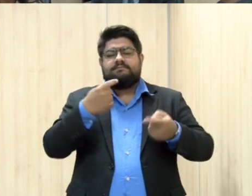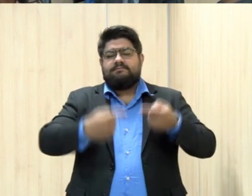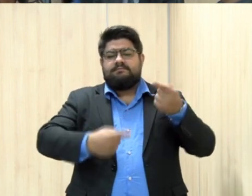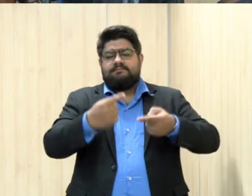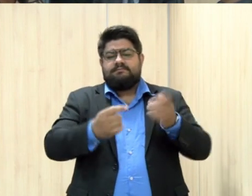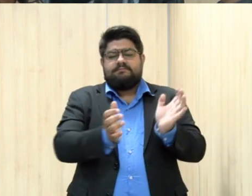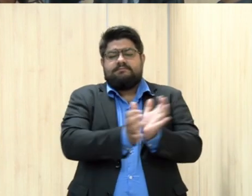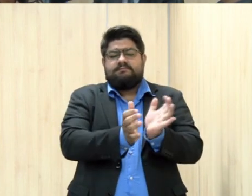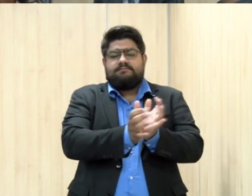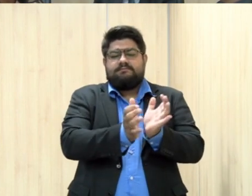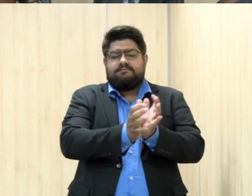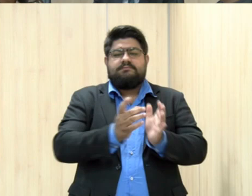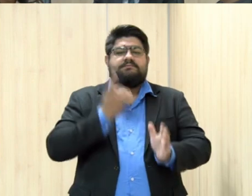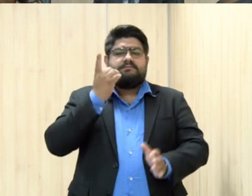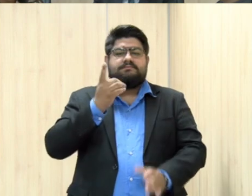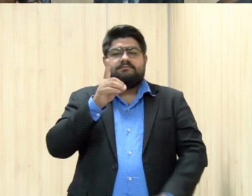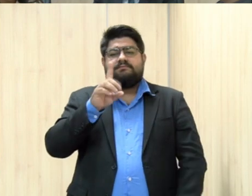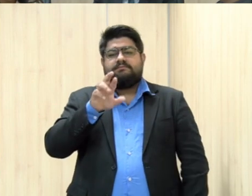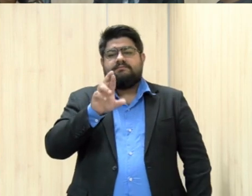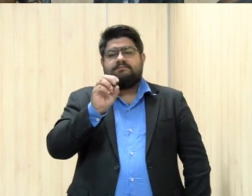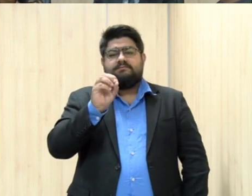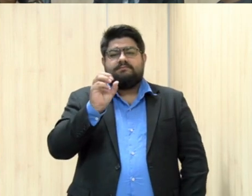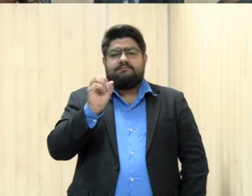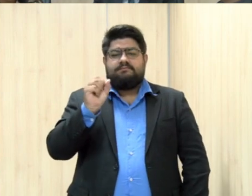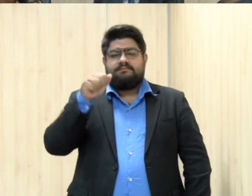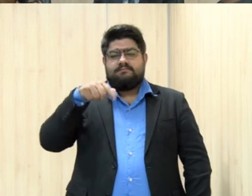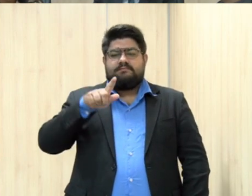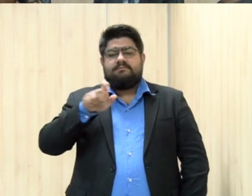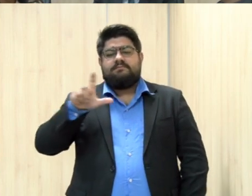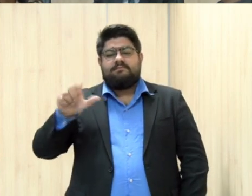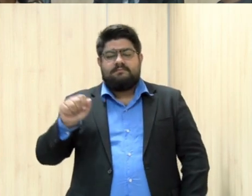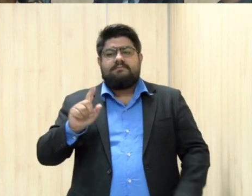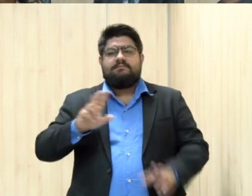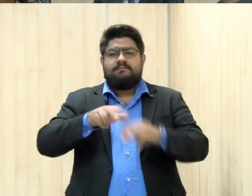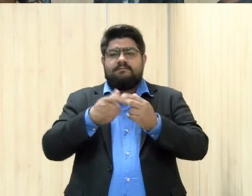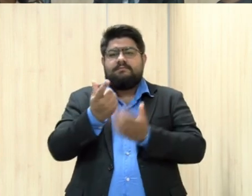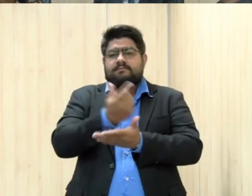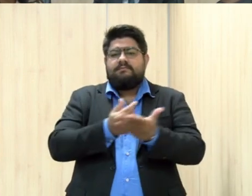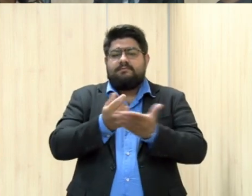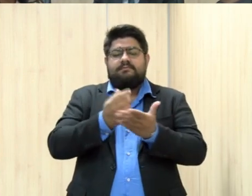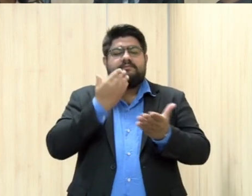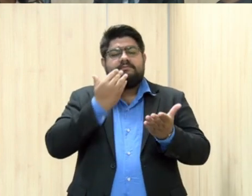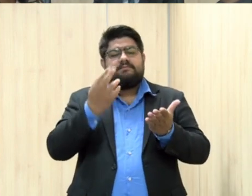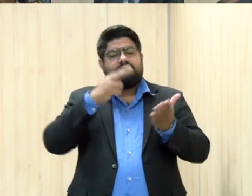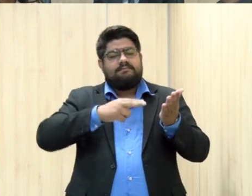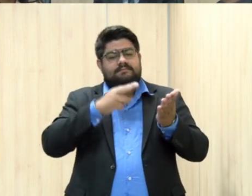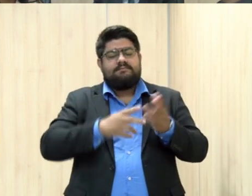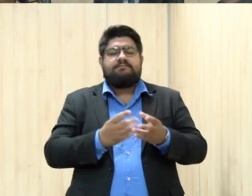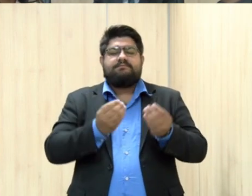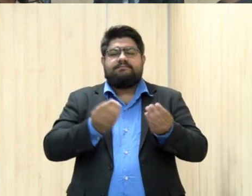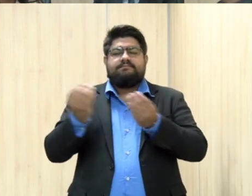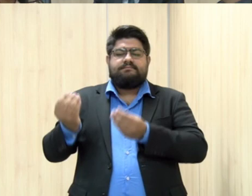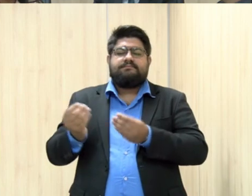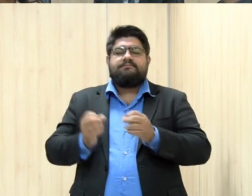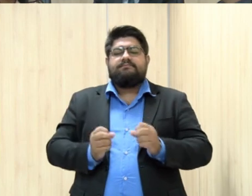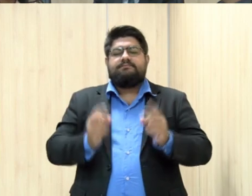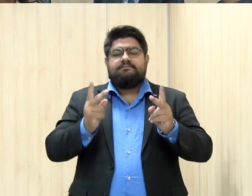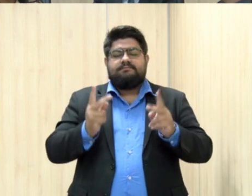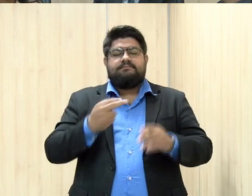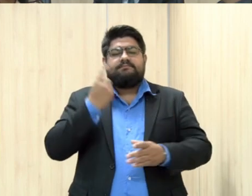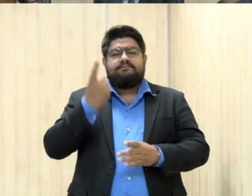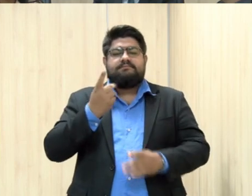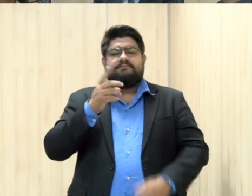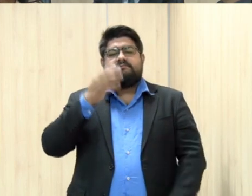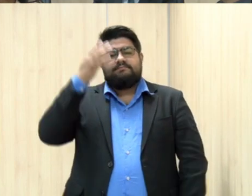a própria equipe e Assessoria deputada Rosangela Donadon no tocante adotação orçamentária Presidente peço vírus previstas concedidos ao Deputado